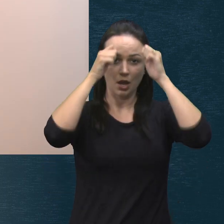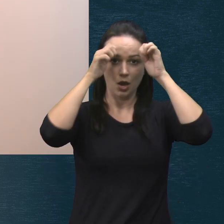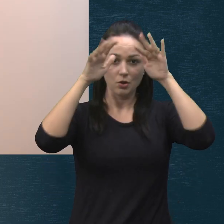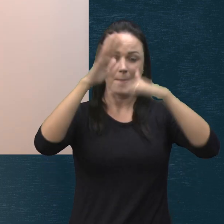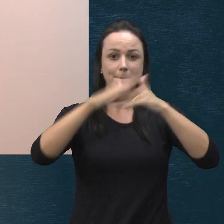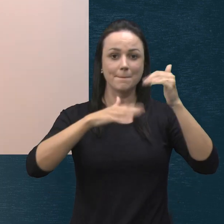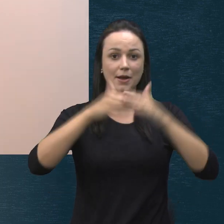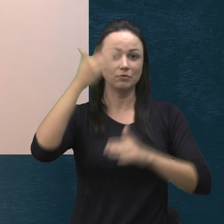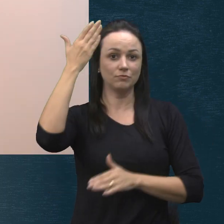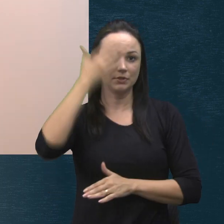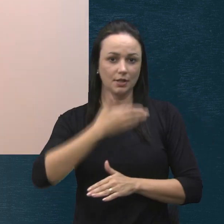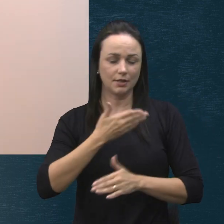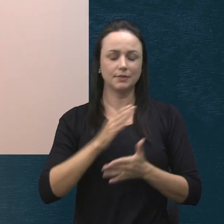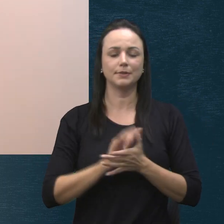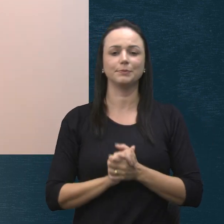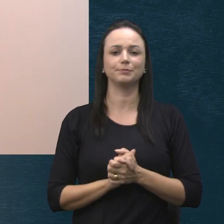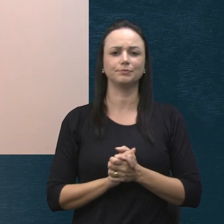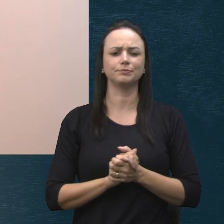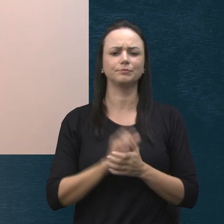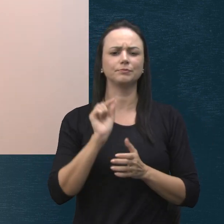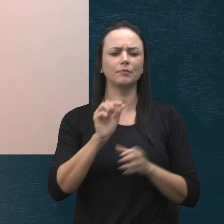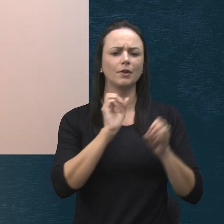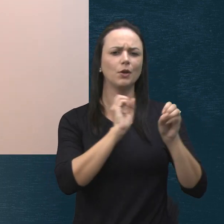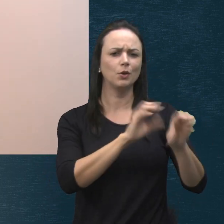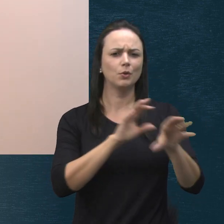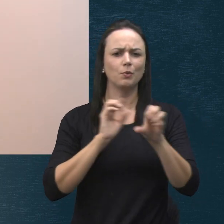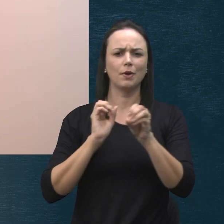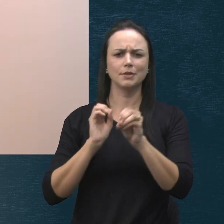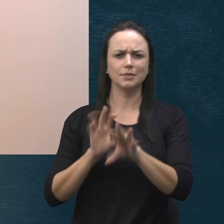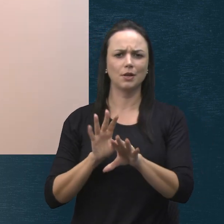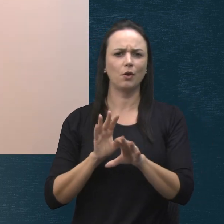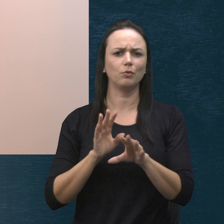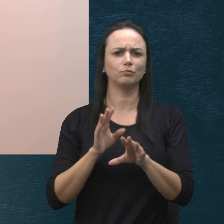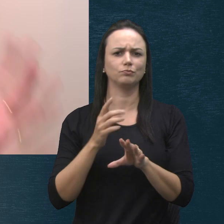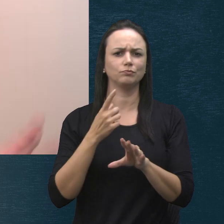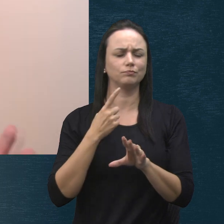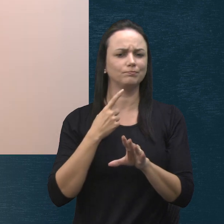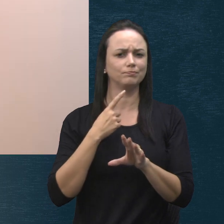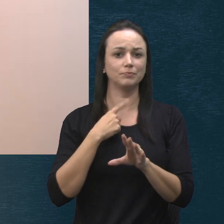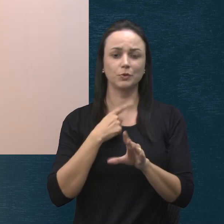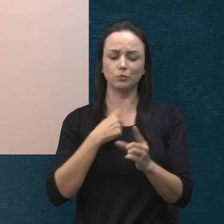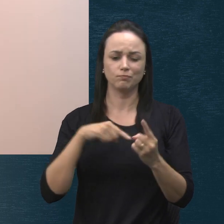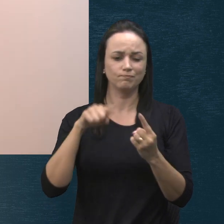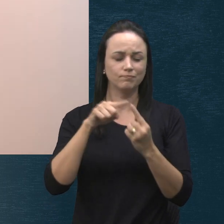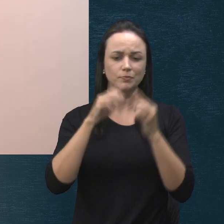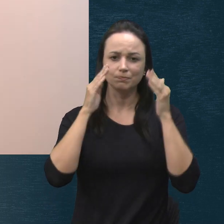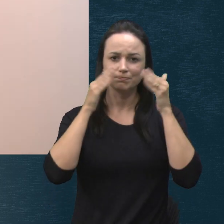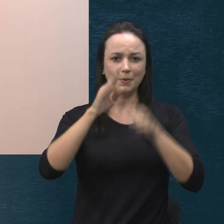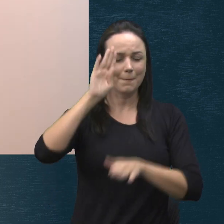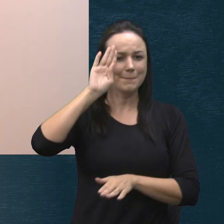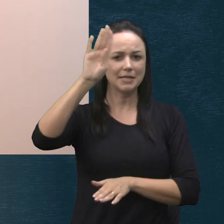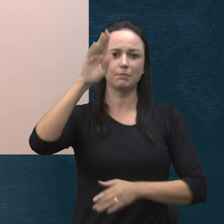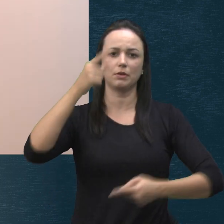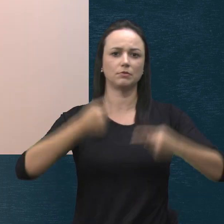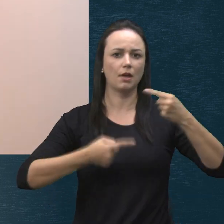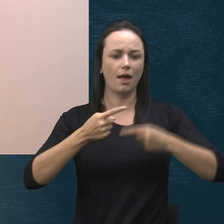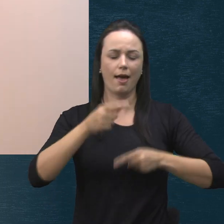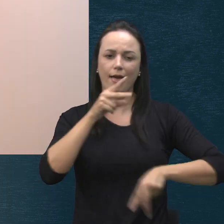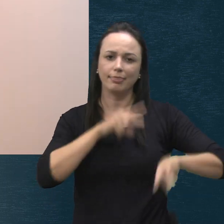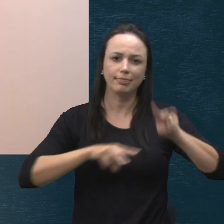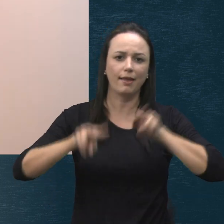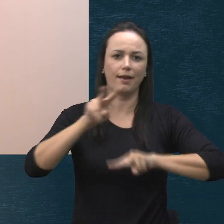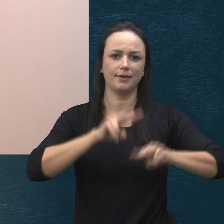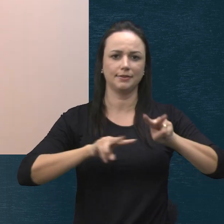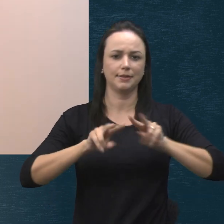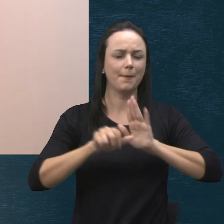com evidência. A questão da educação é o meu objeto principal de discussão, de análise,